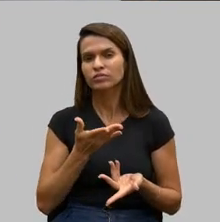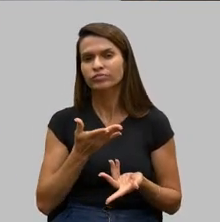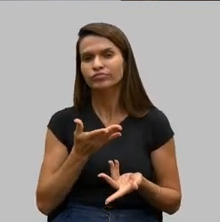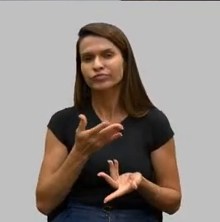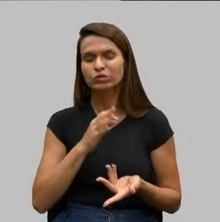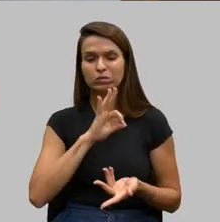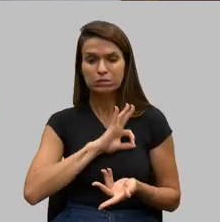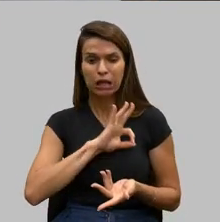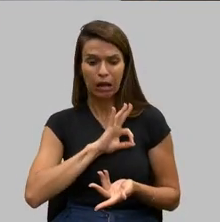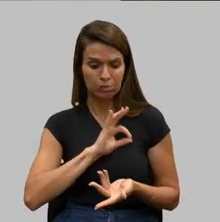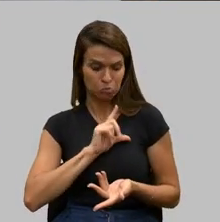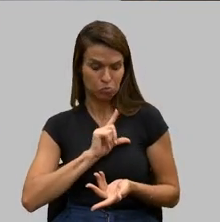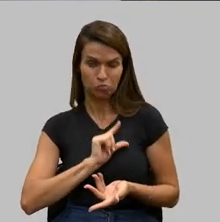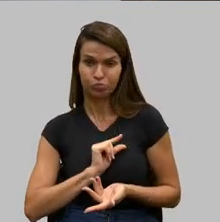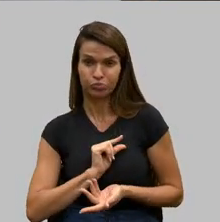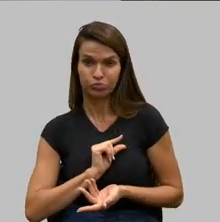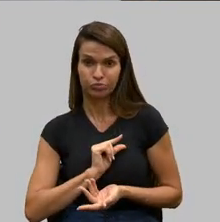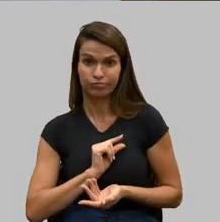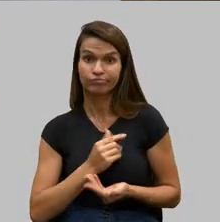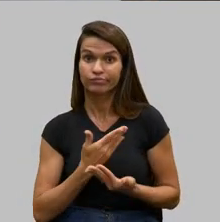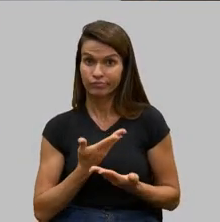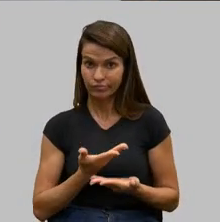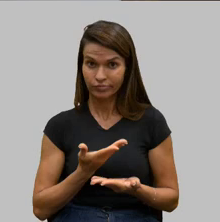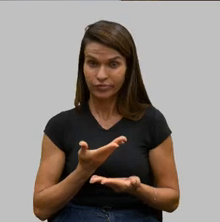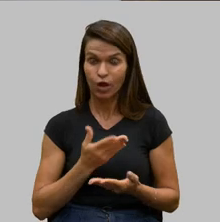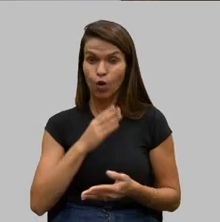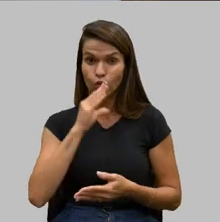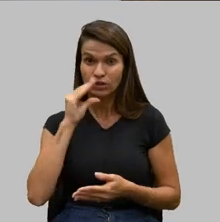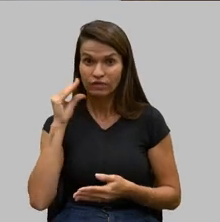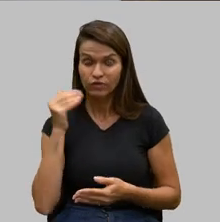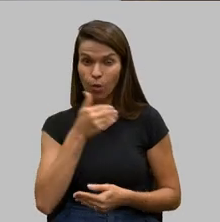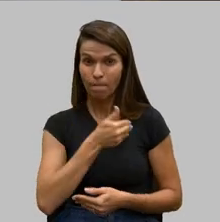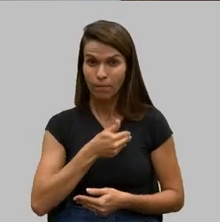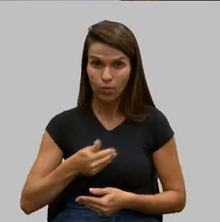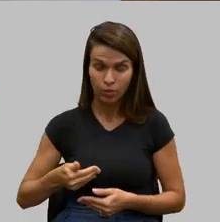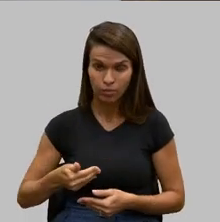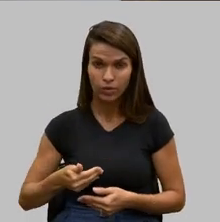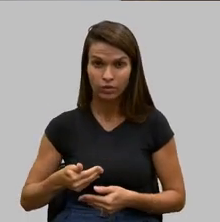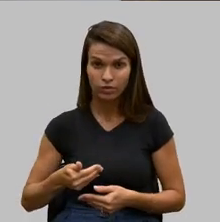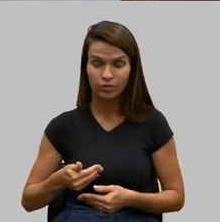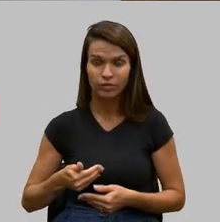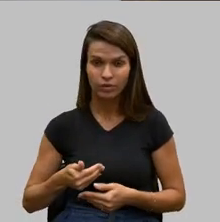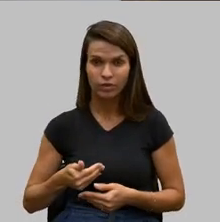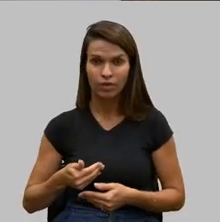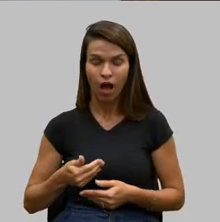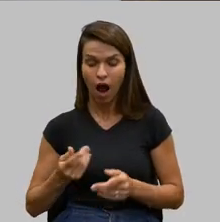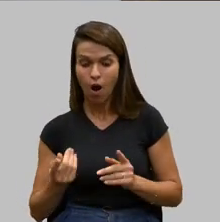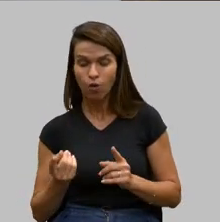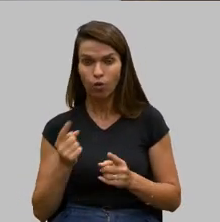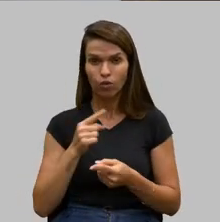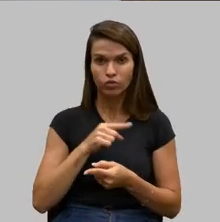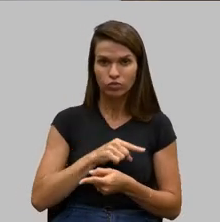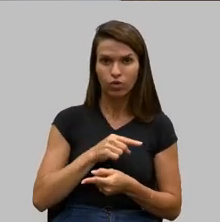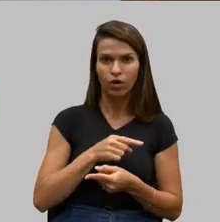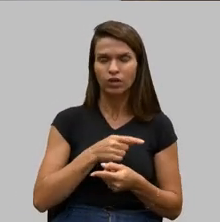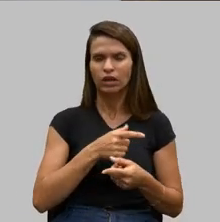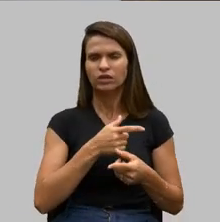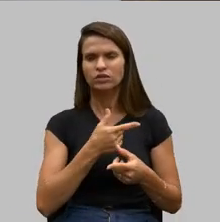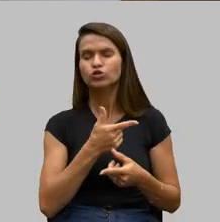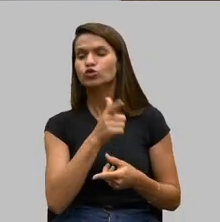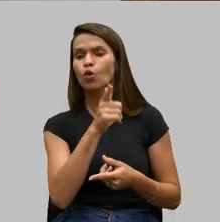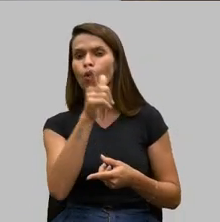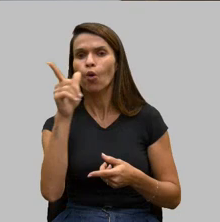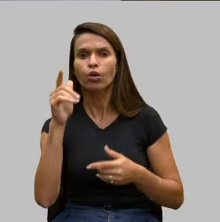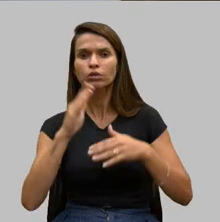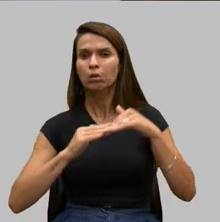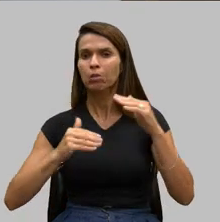muito baixos eh o servidor público e ao contrário das demais profissões ele não